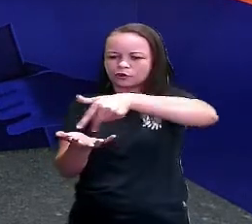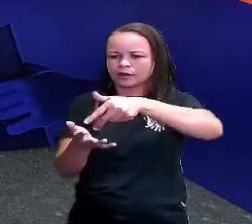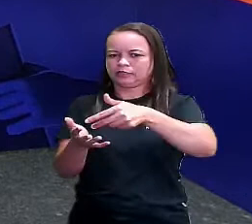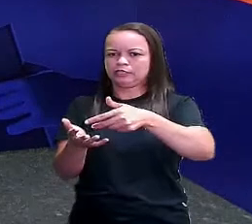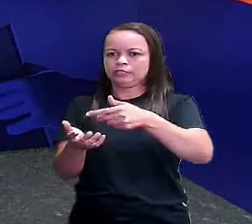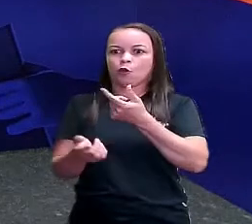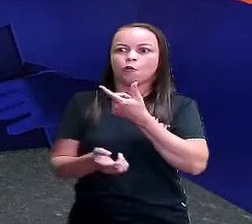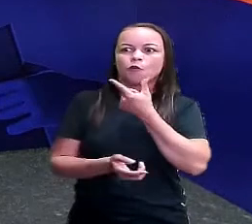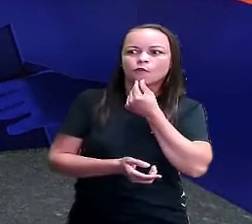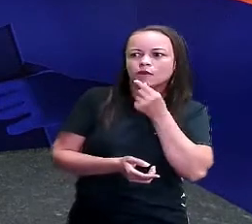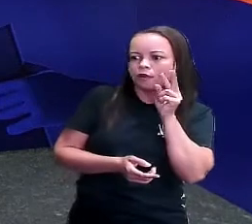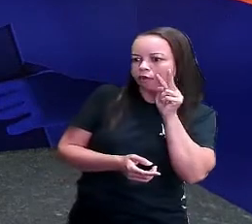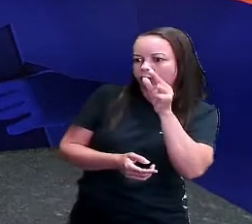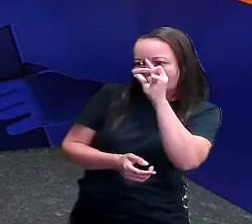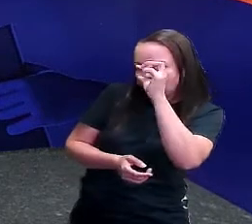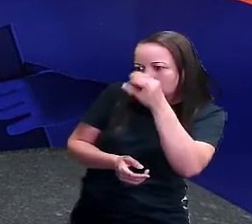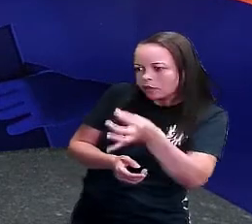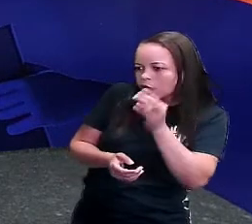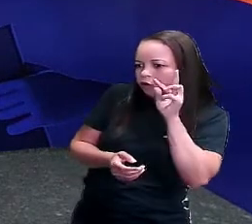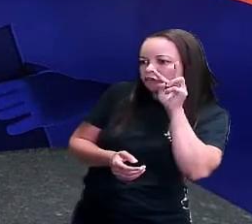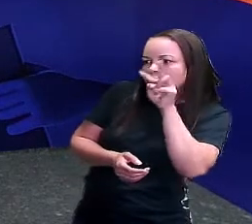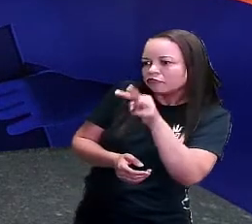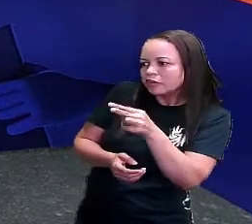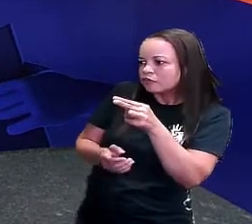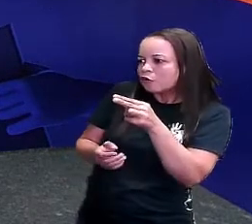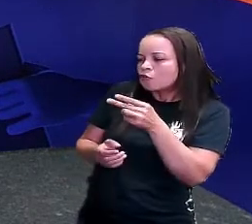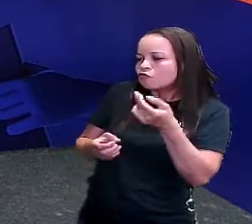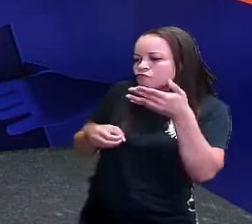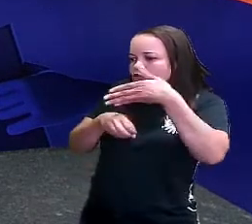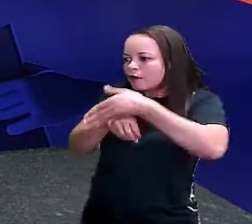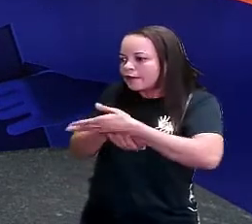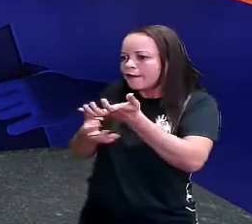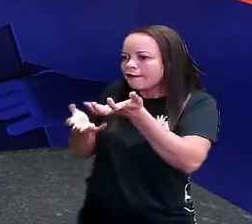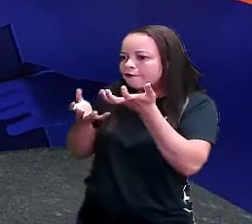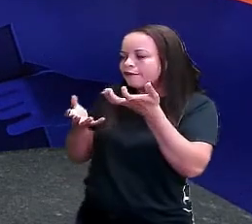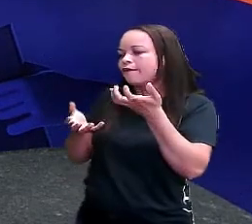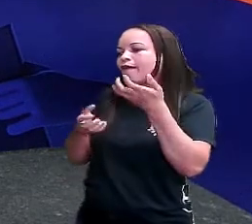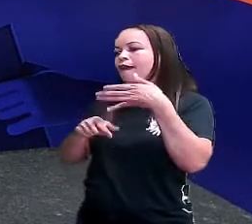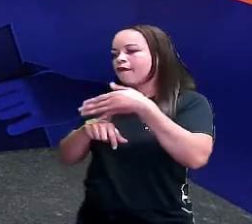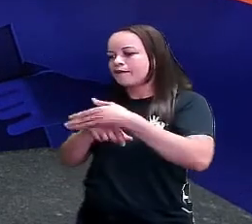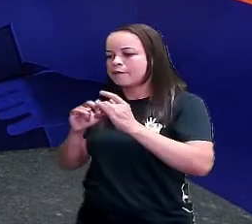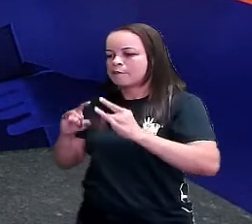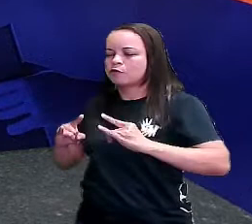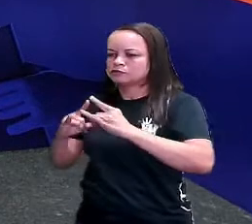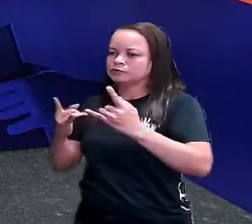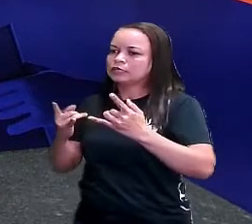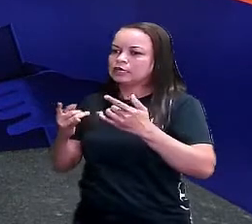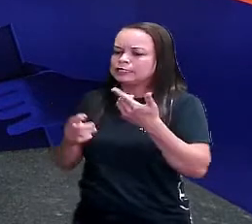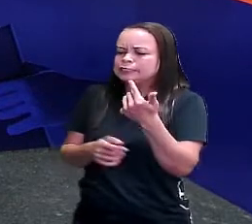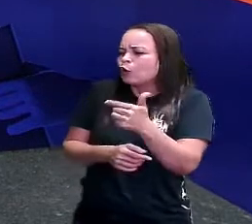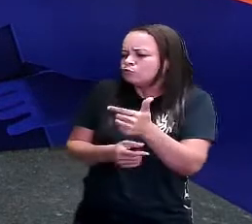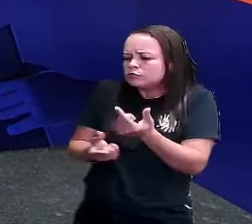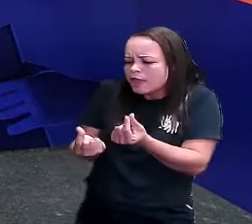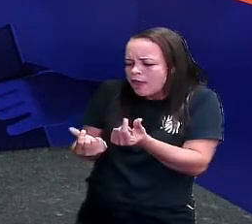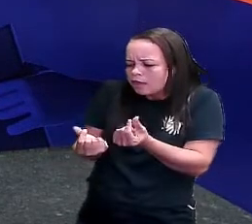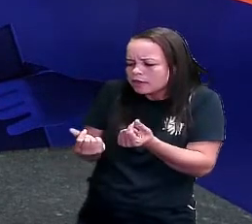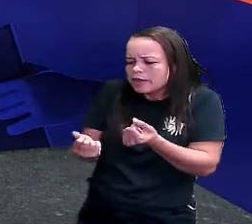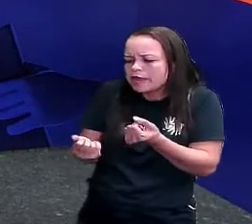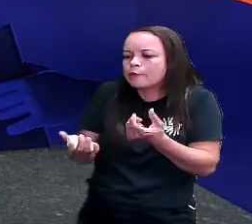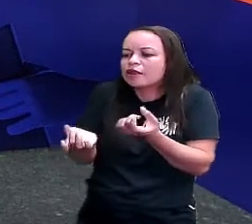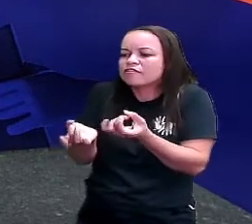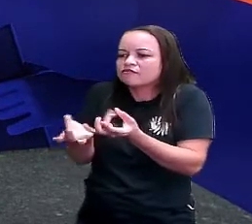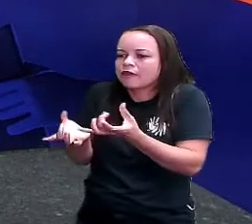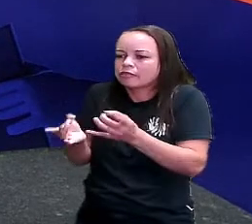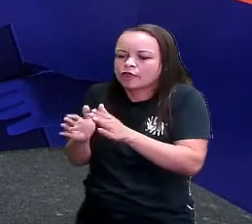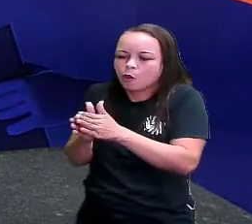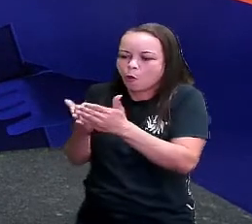vontade de participar daquele show. E como ele não tinha dinheiro, ele vendeu seus livros para comprar a